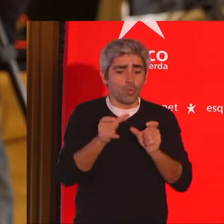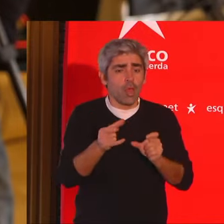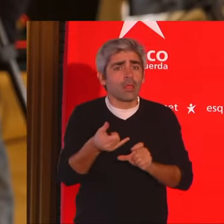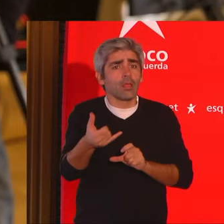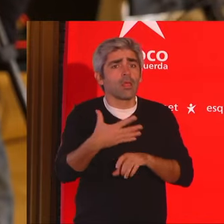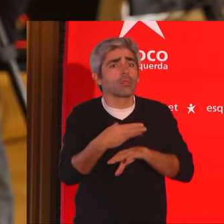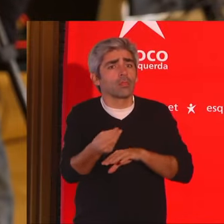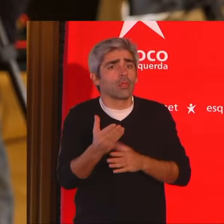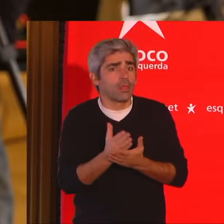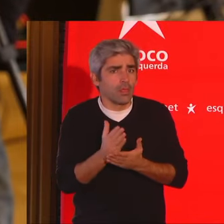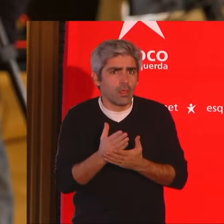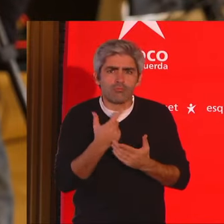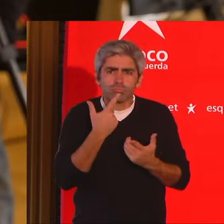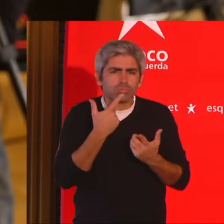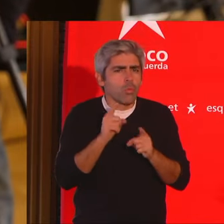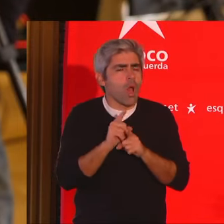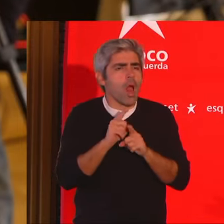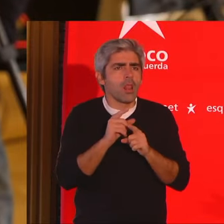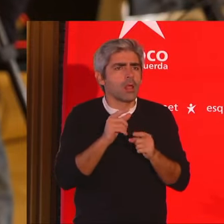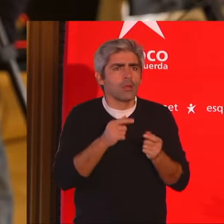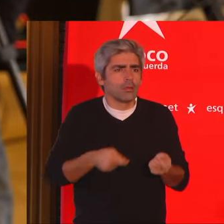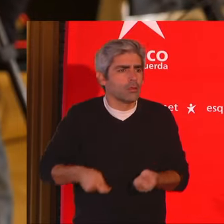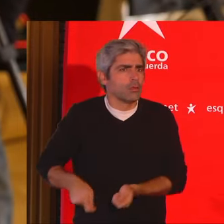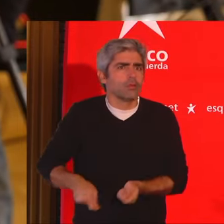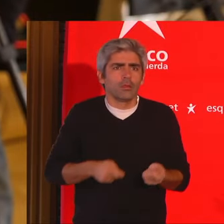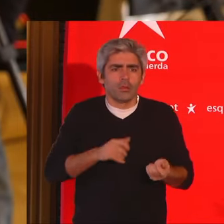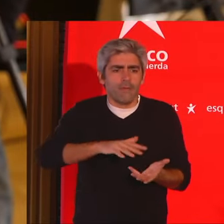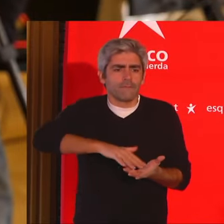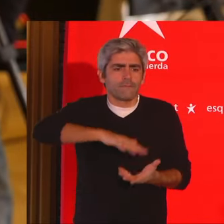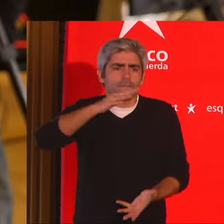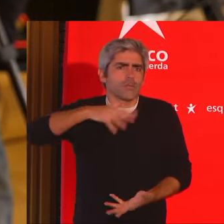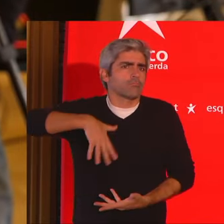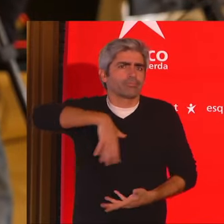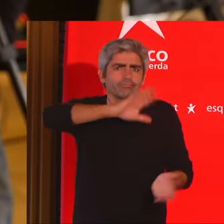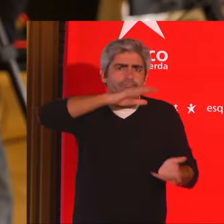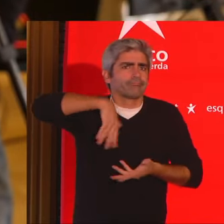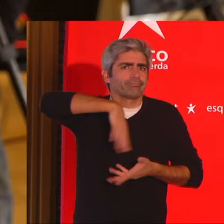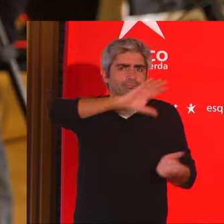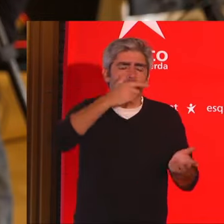partiu às pasadas. A duplicar, basta dizer-vos que